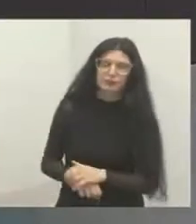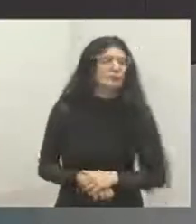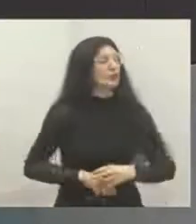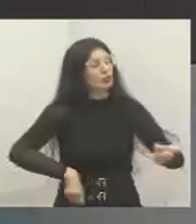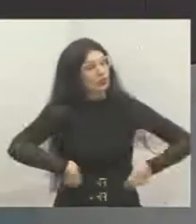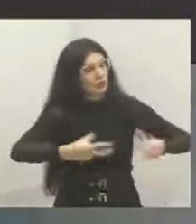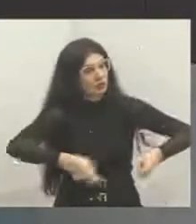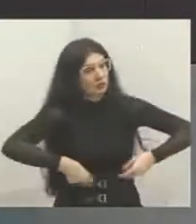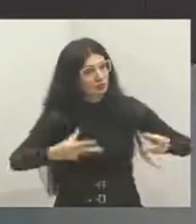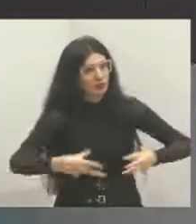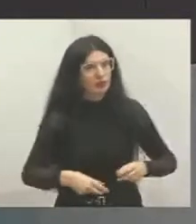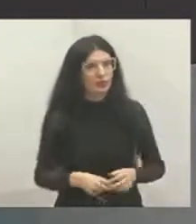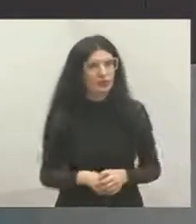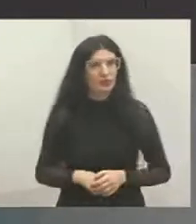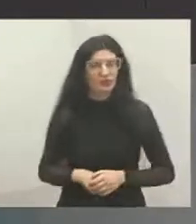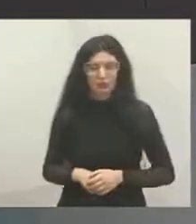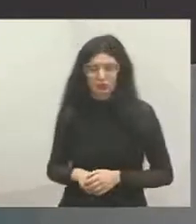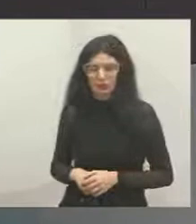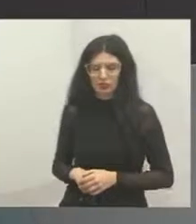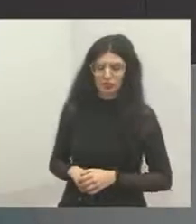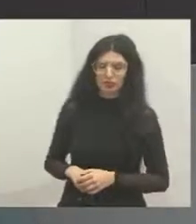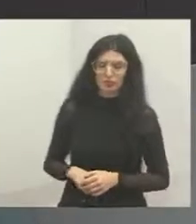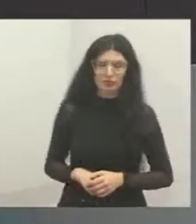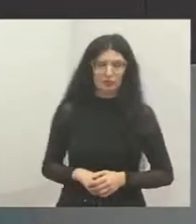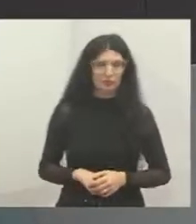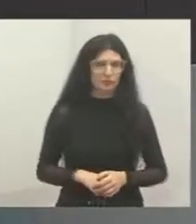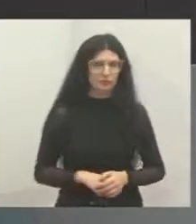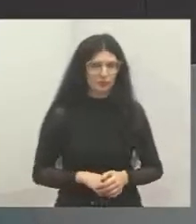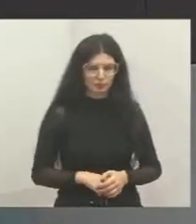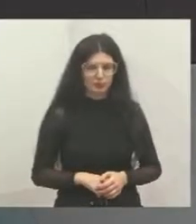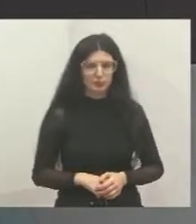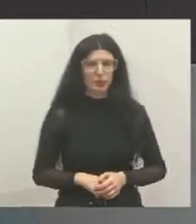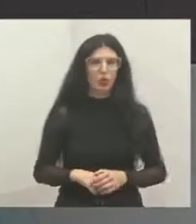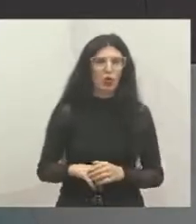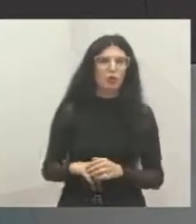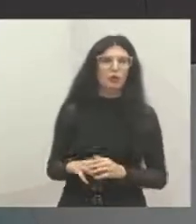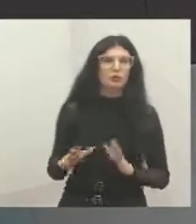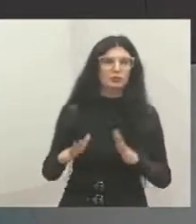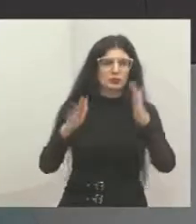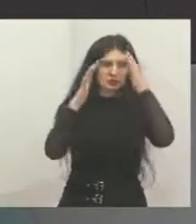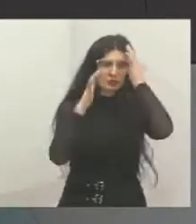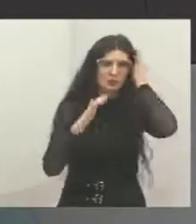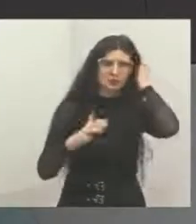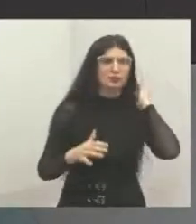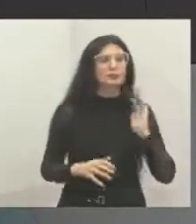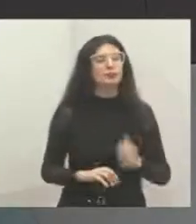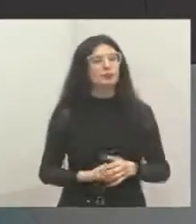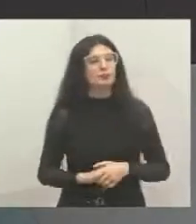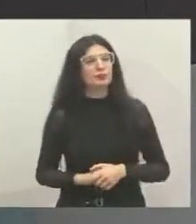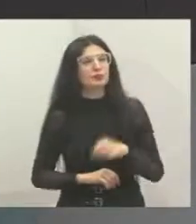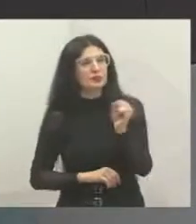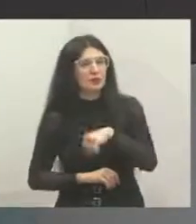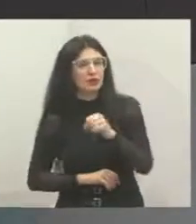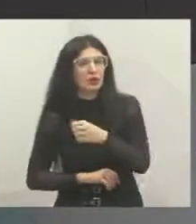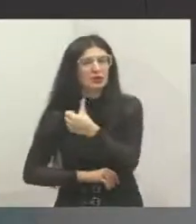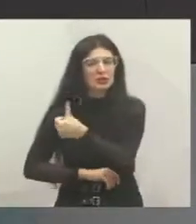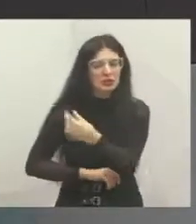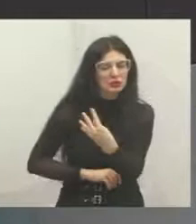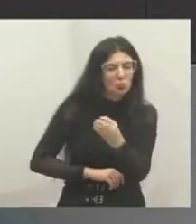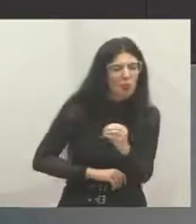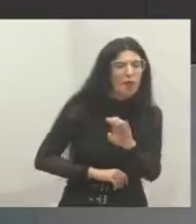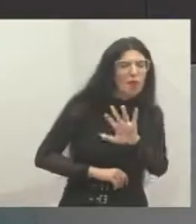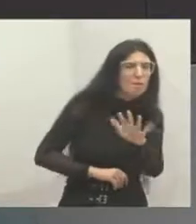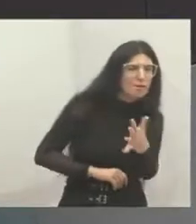você acabou de falar que foi 600... o empenhado 600 o empenhado. E pouco, aqui, como e ele o comprometido 20, dá isso.